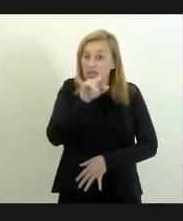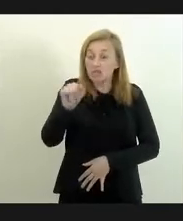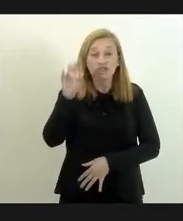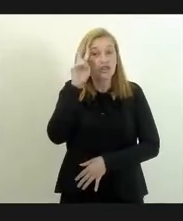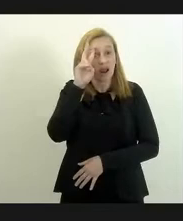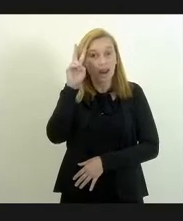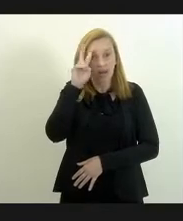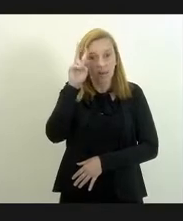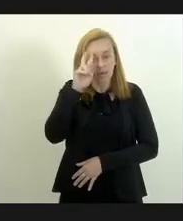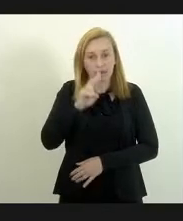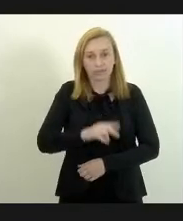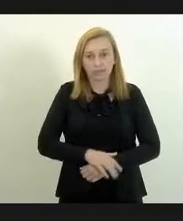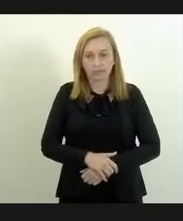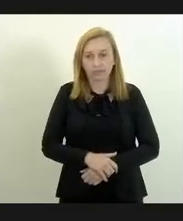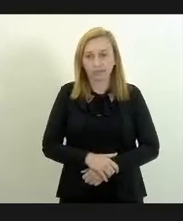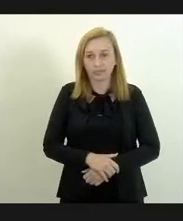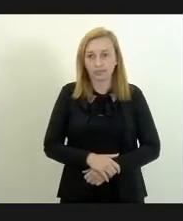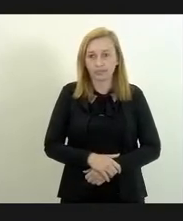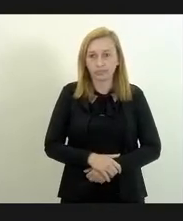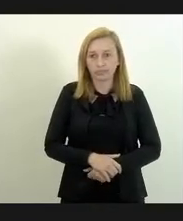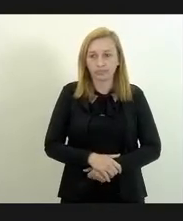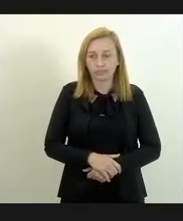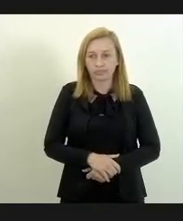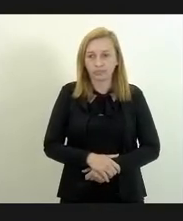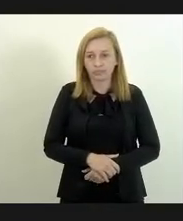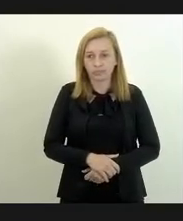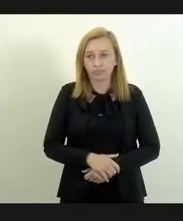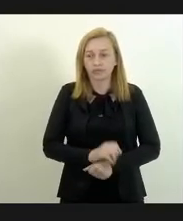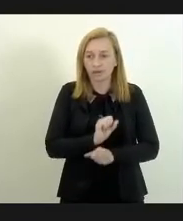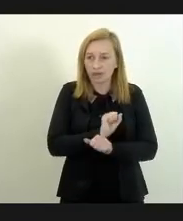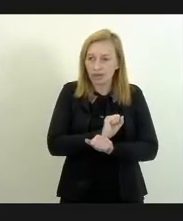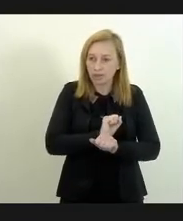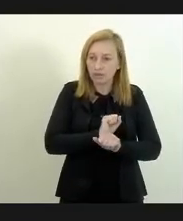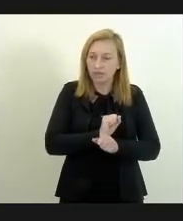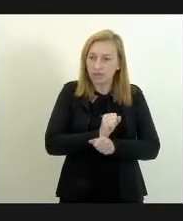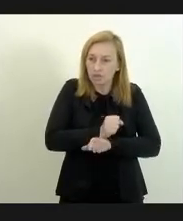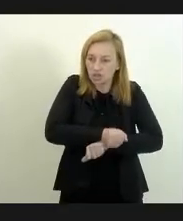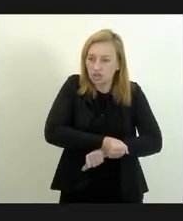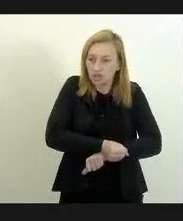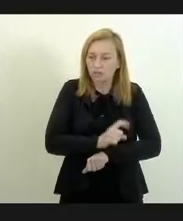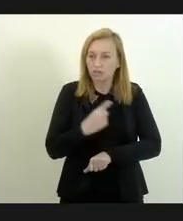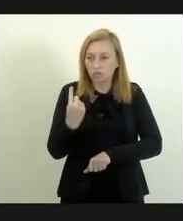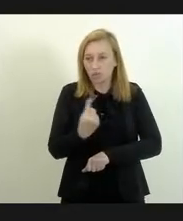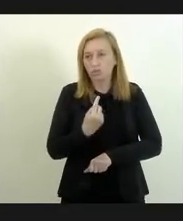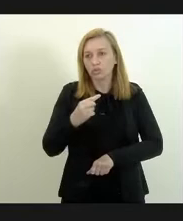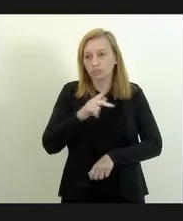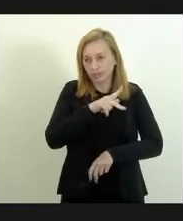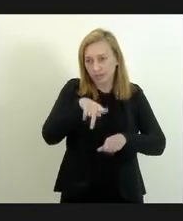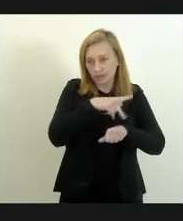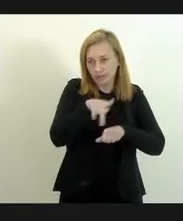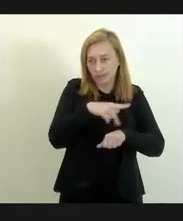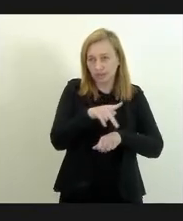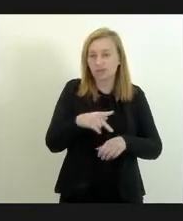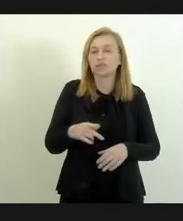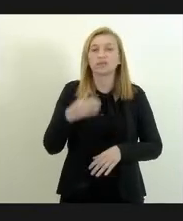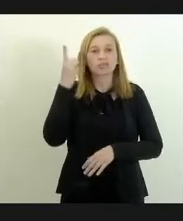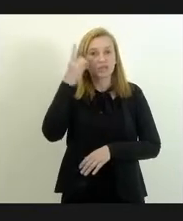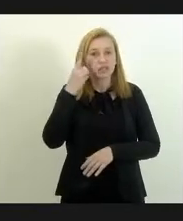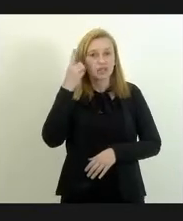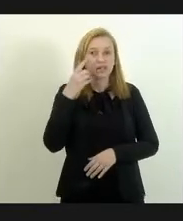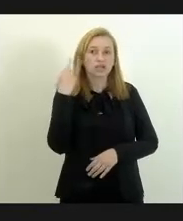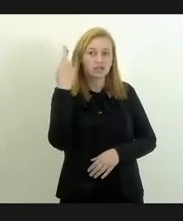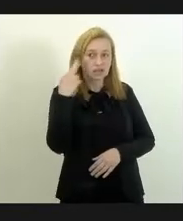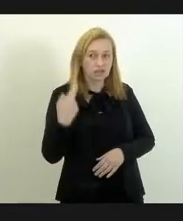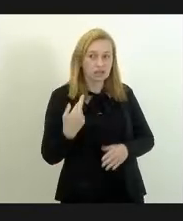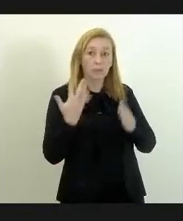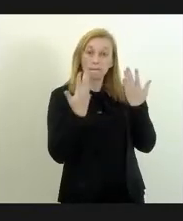lembra o patrono da abolição no nosso país. Então, a deputada Renata está de parabéns por